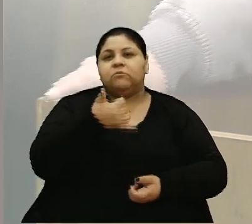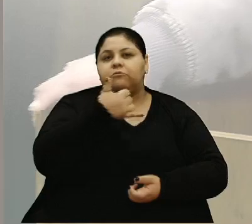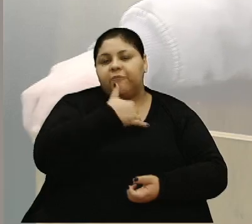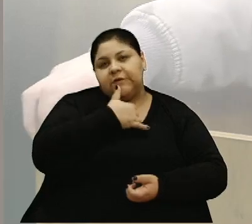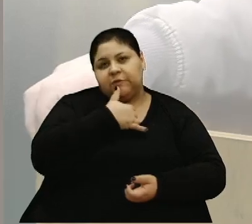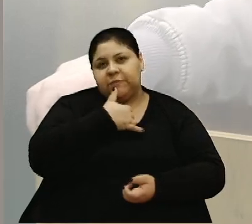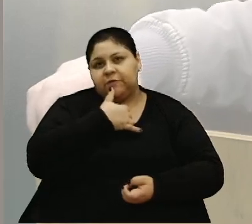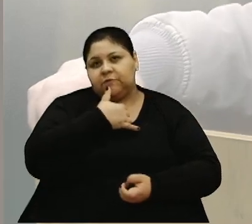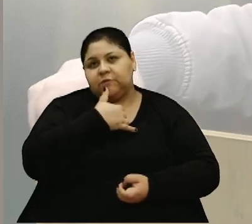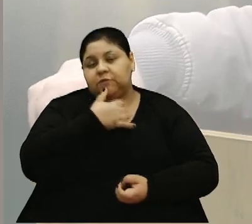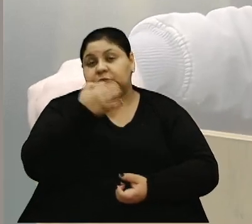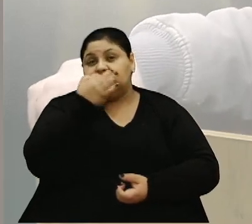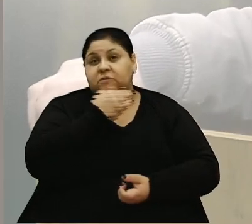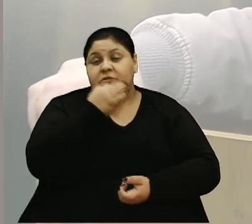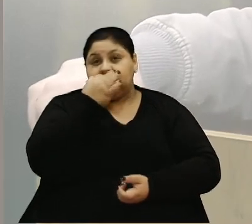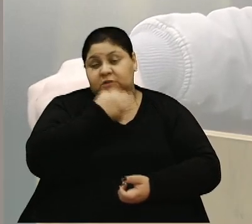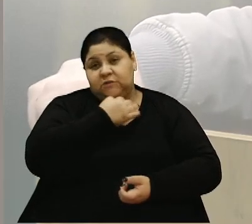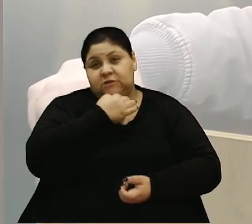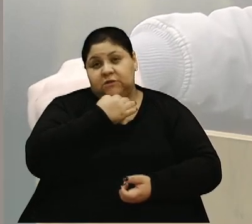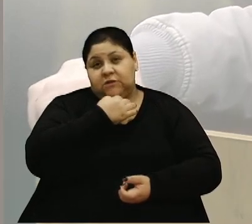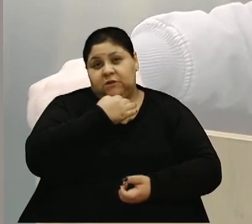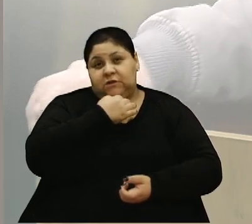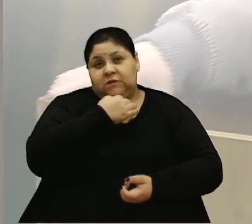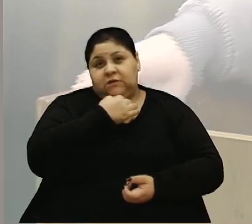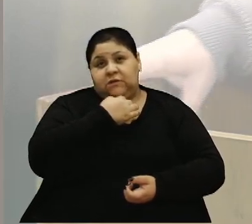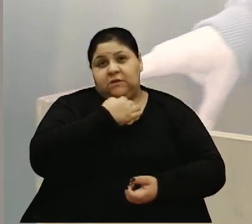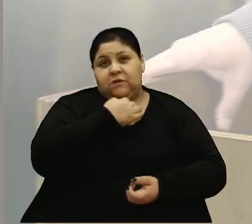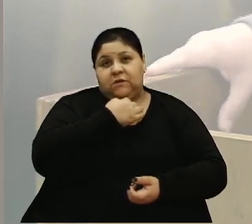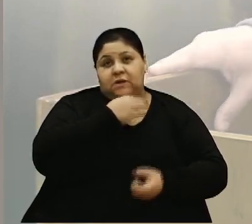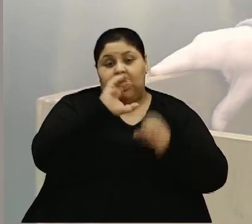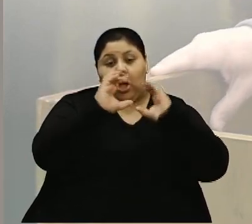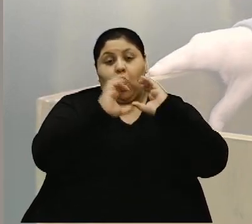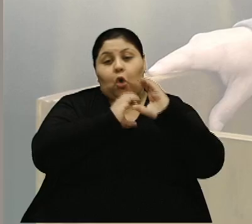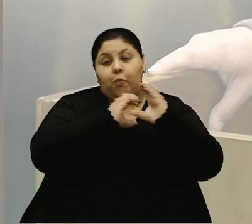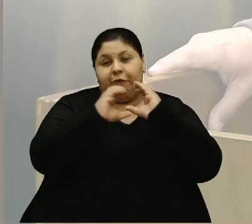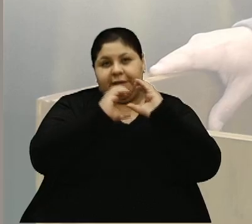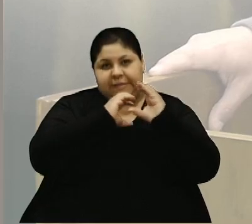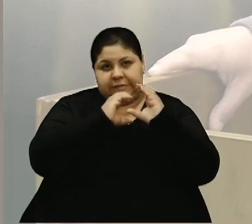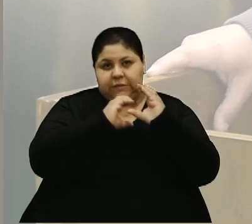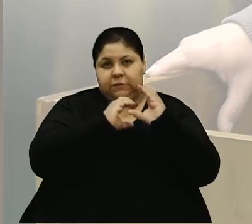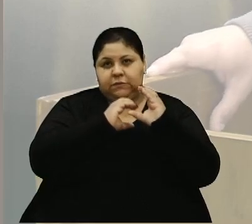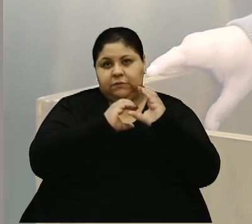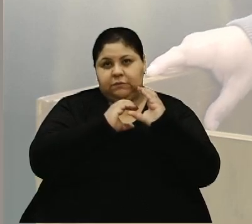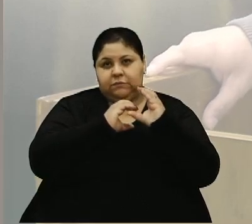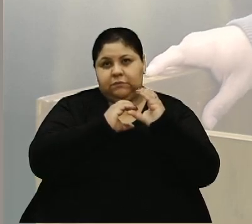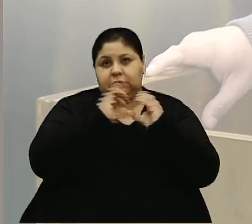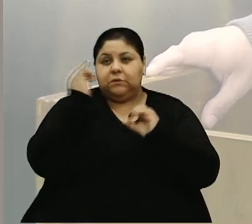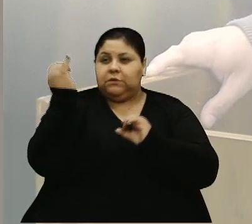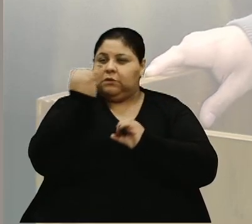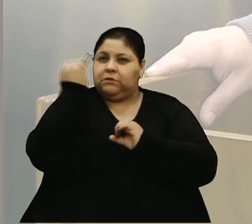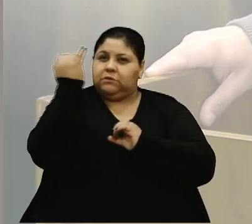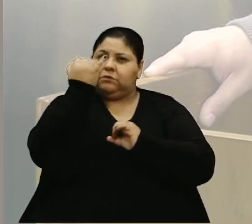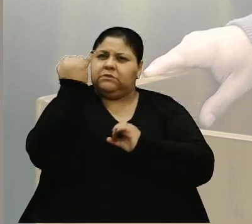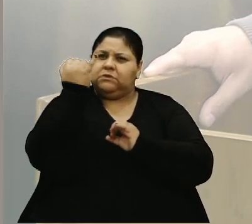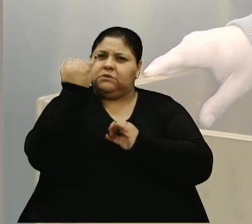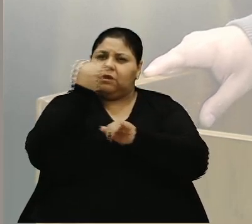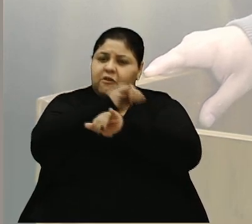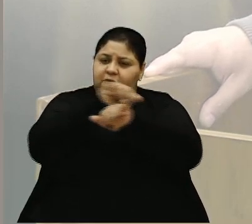Infelizmente, Caxias do Sul, a imprensa, é importante buscar esses